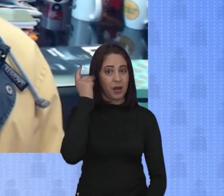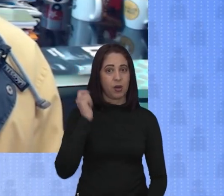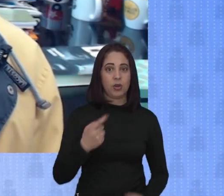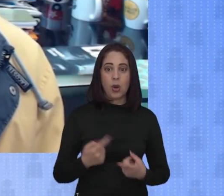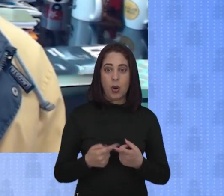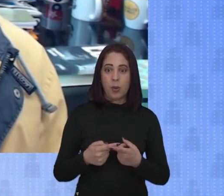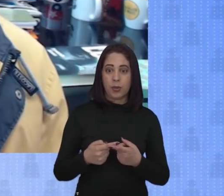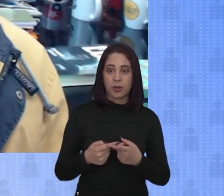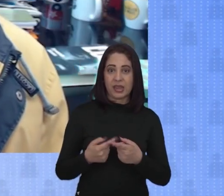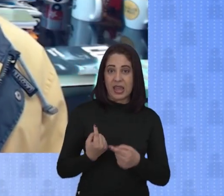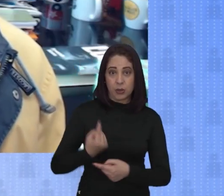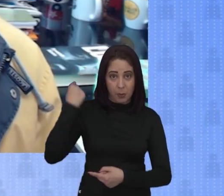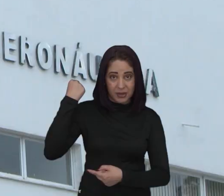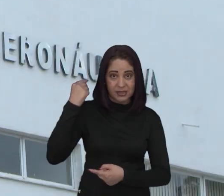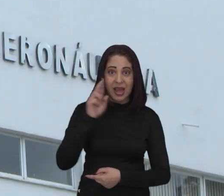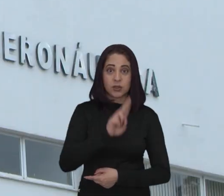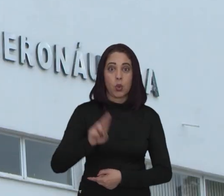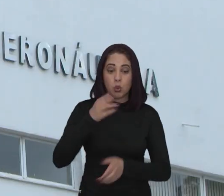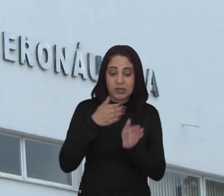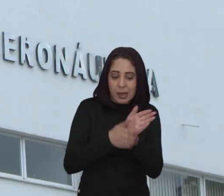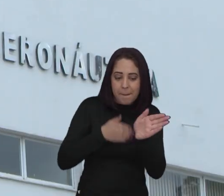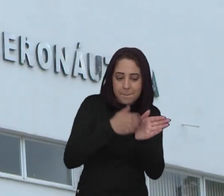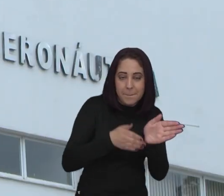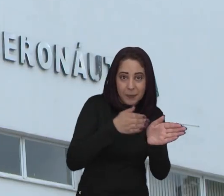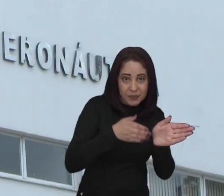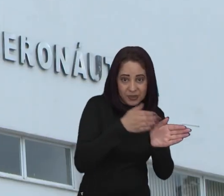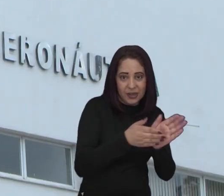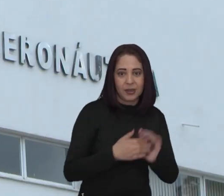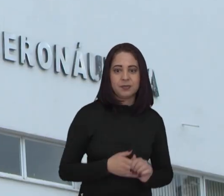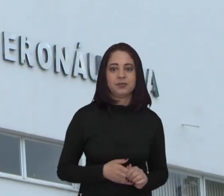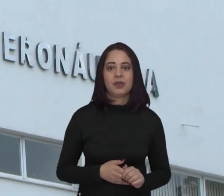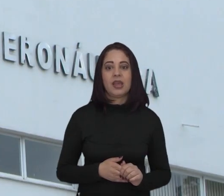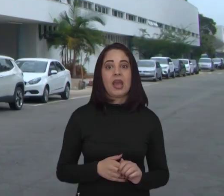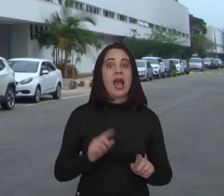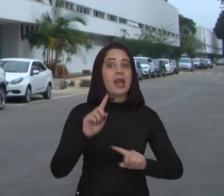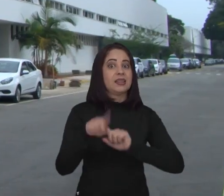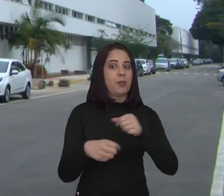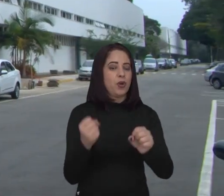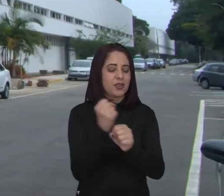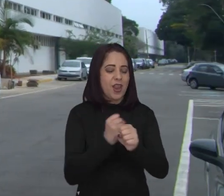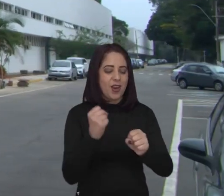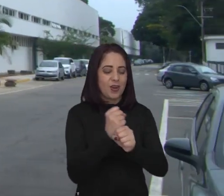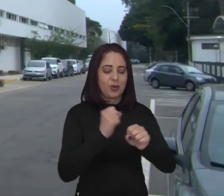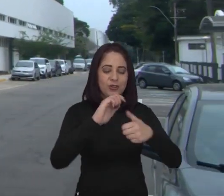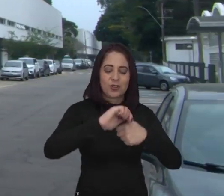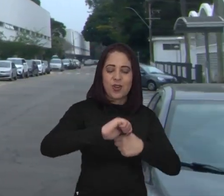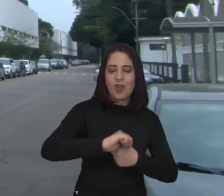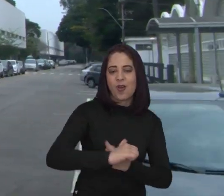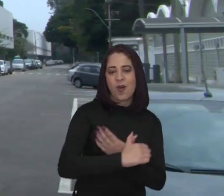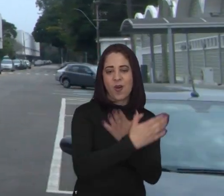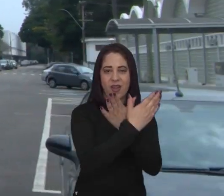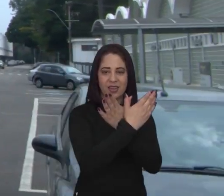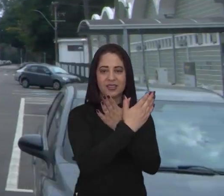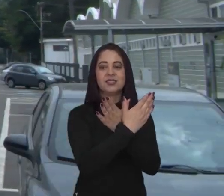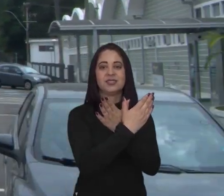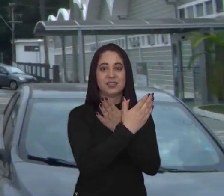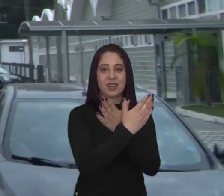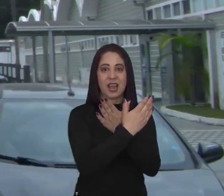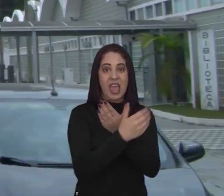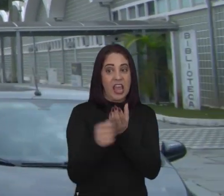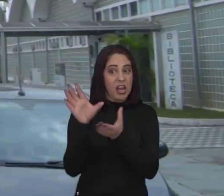era feito de trem. Até que o ITA se tornou realidade. Seguindo modelos de institutos de